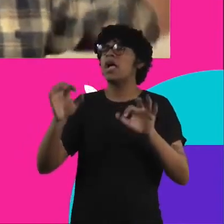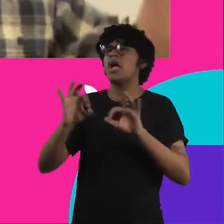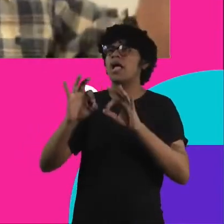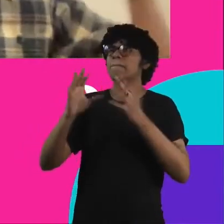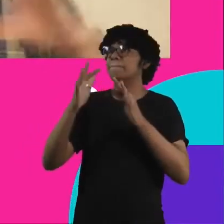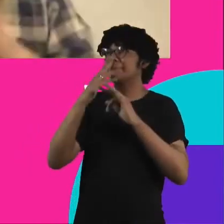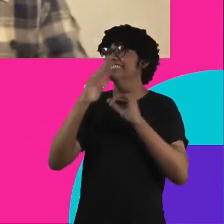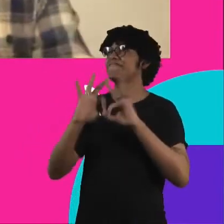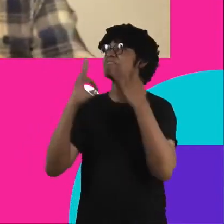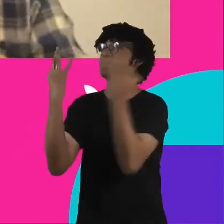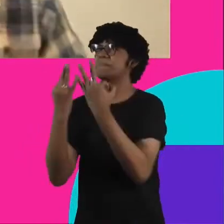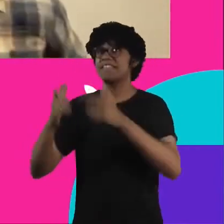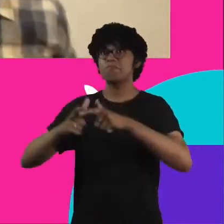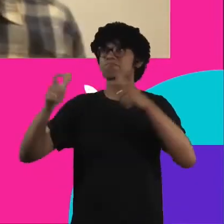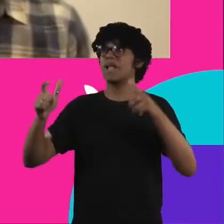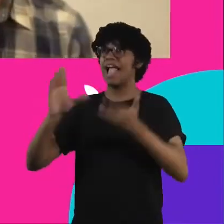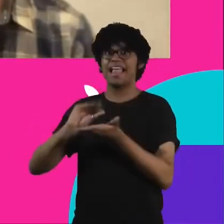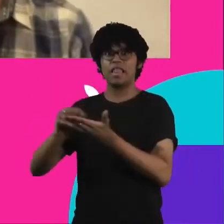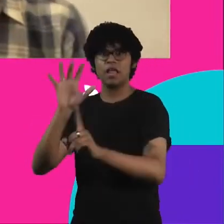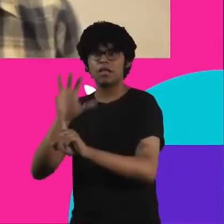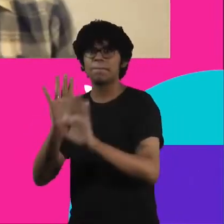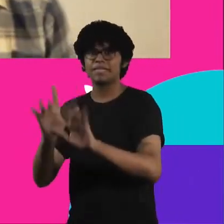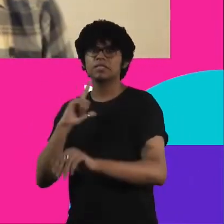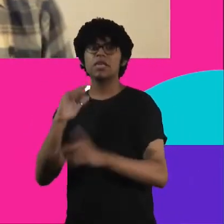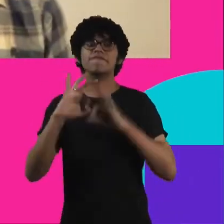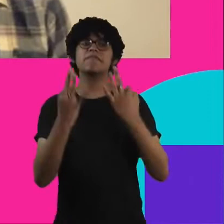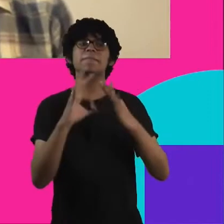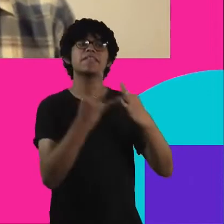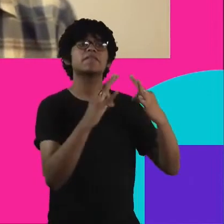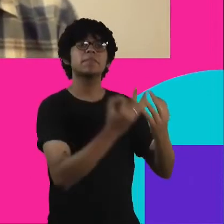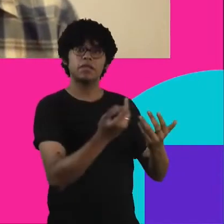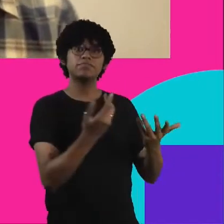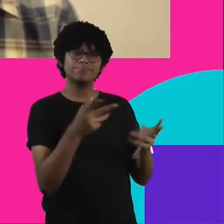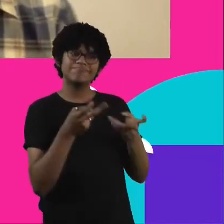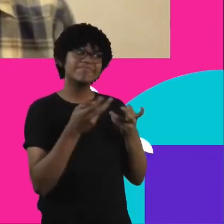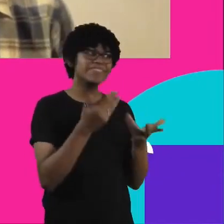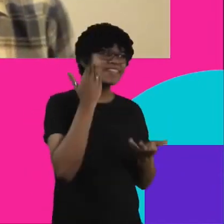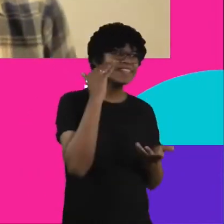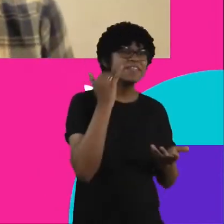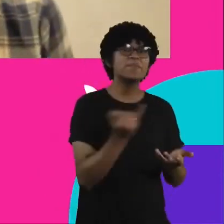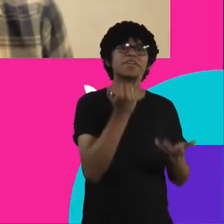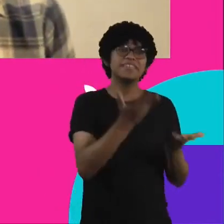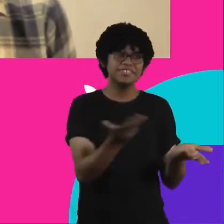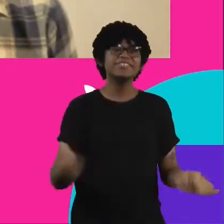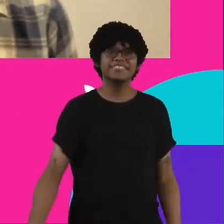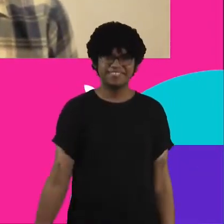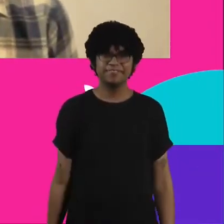como um todo, porque estamos nessa família dos dados para o bem, mas temos subfamílias que precisamos entender